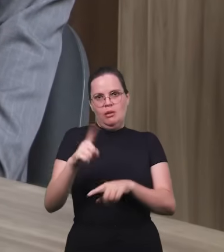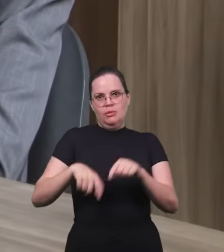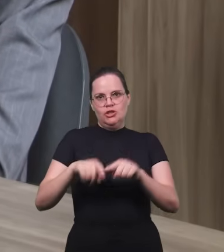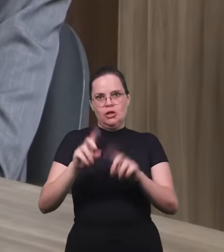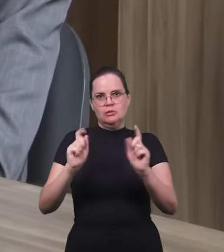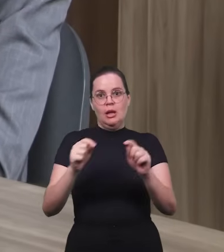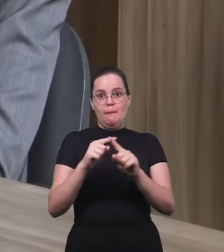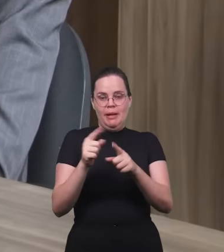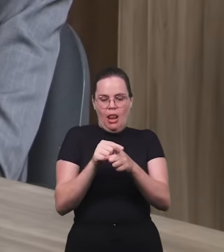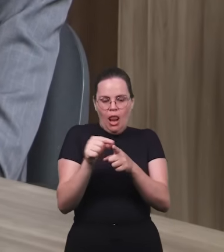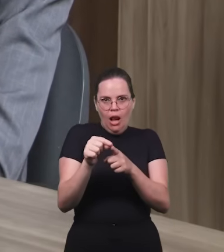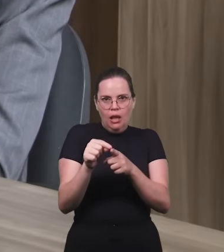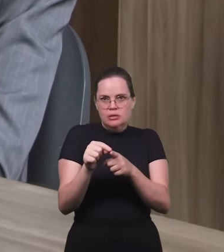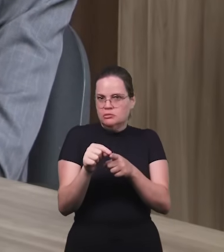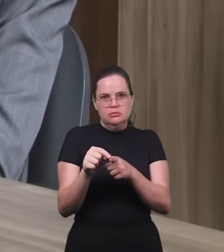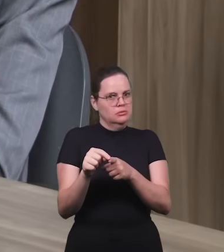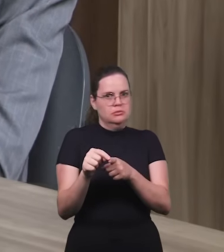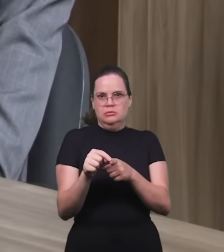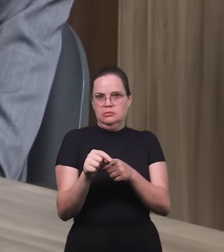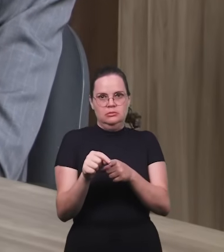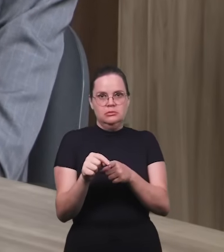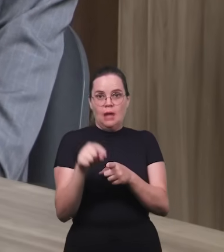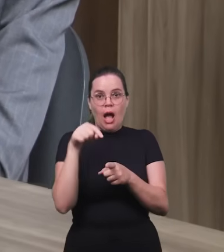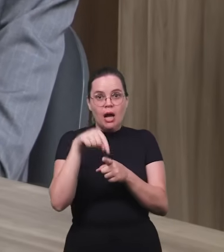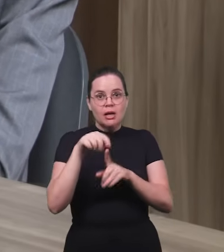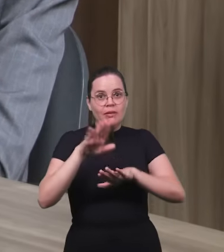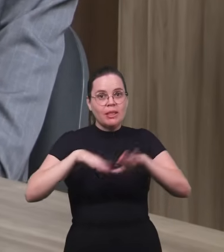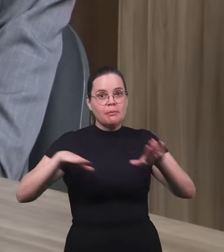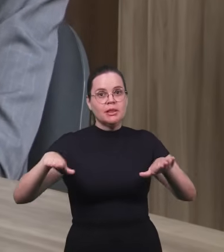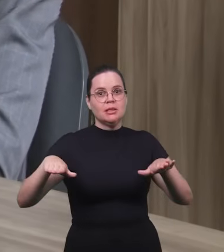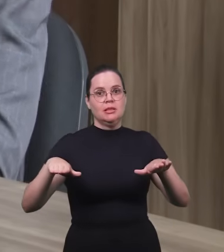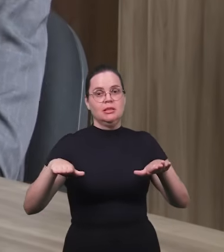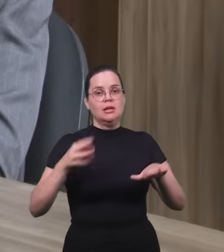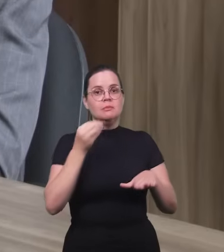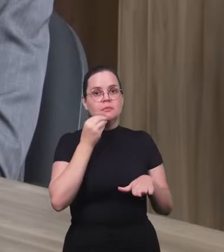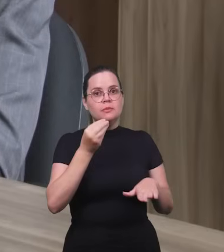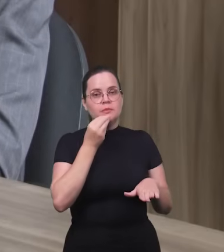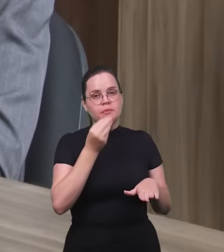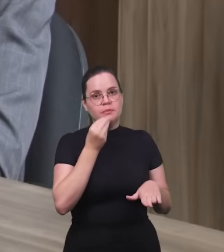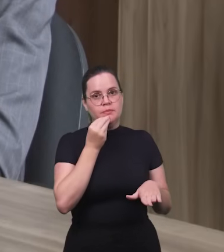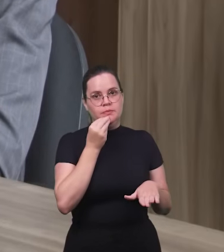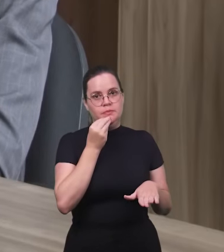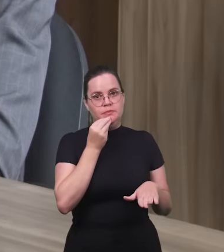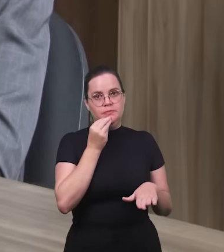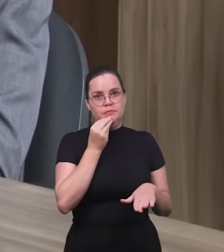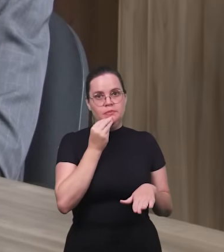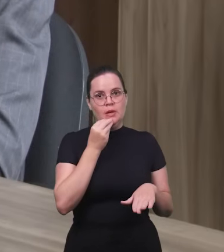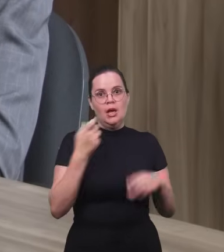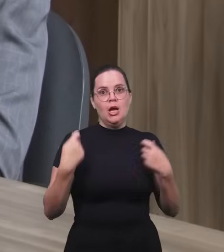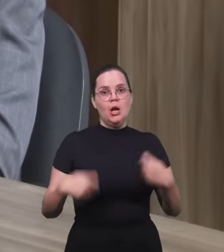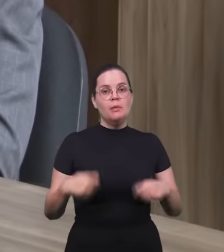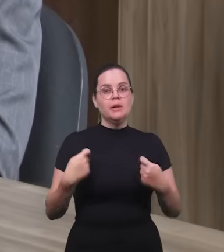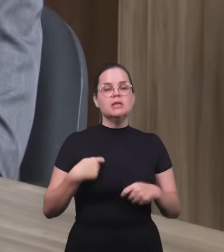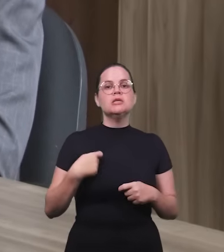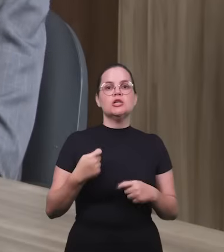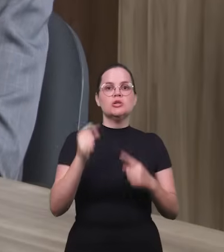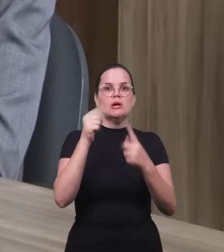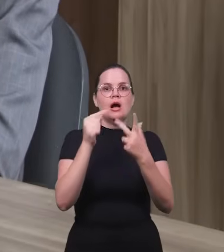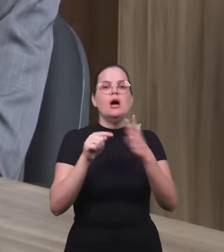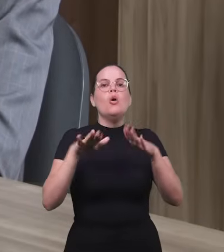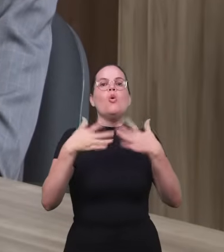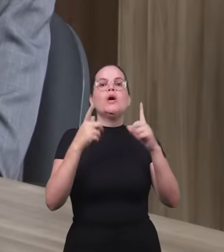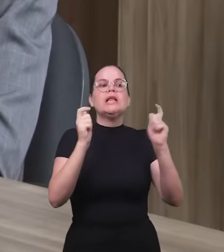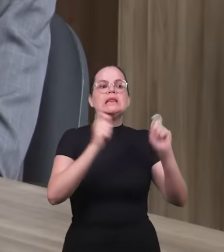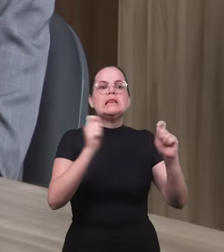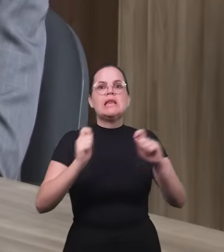aqui, agora na quântica, não. Aqui depende dessa probabilidade. Eu tenho que assumir duas realidades ao mesmo tempo.